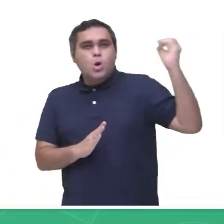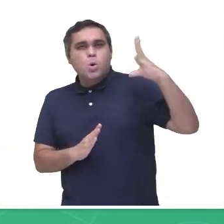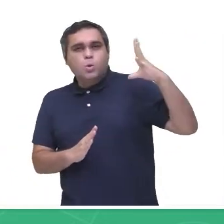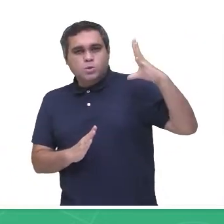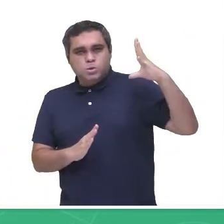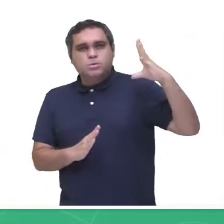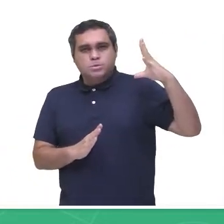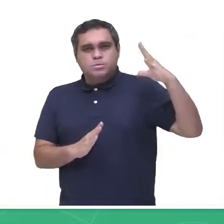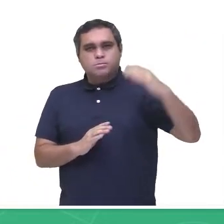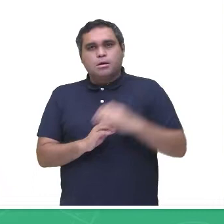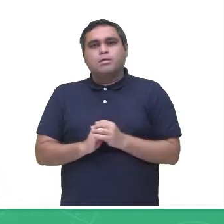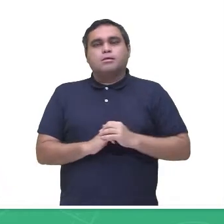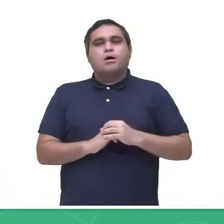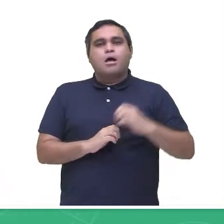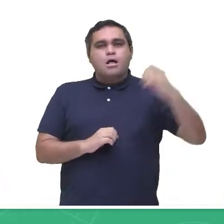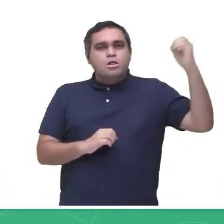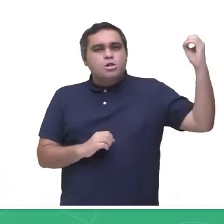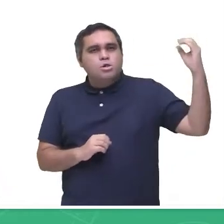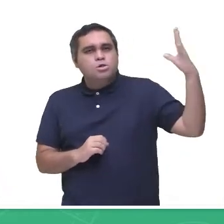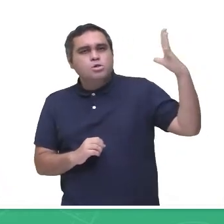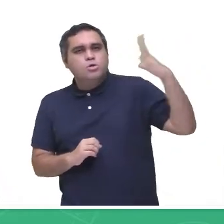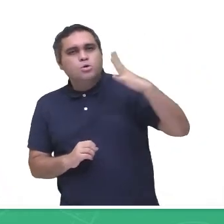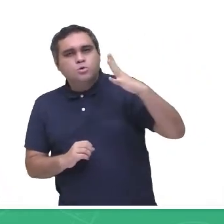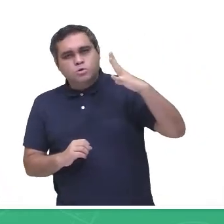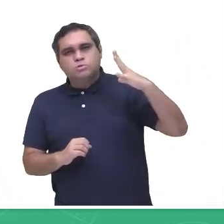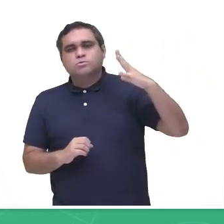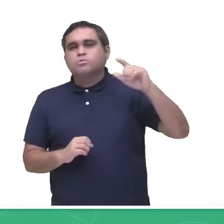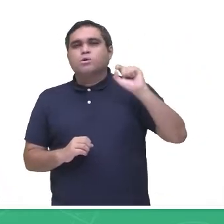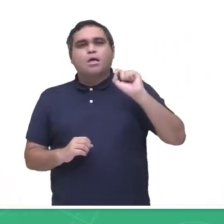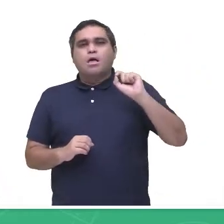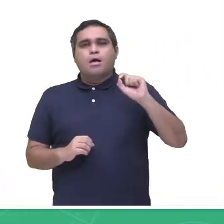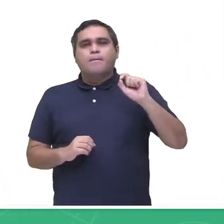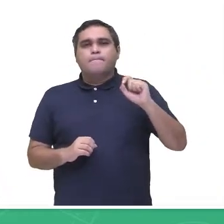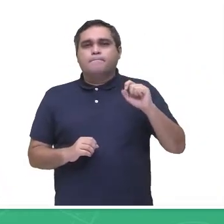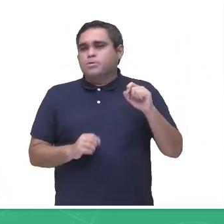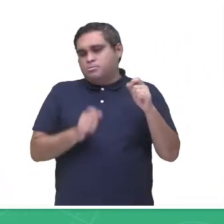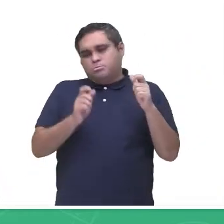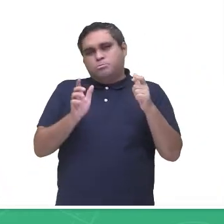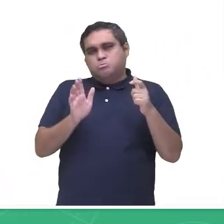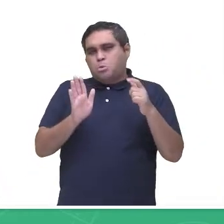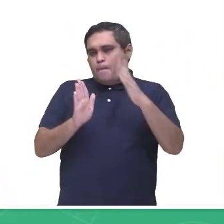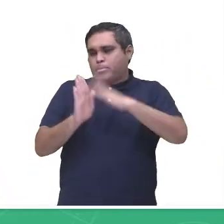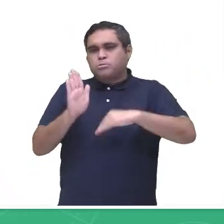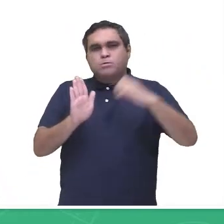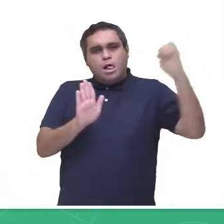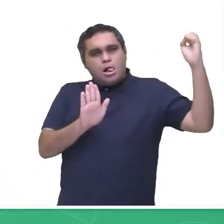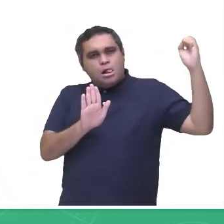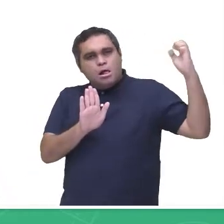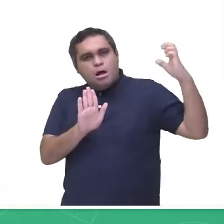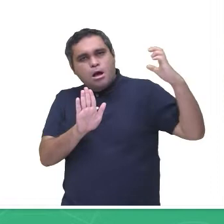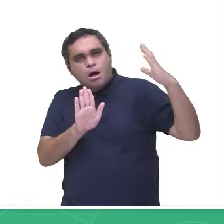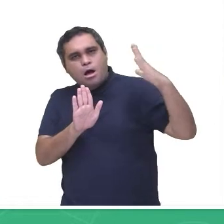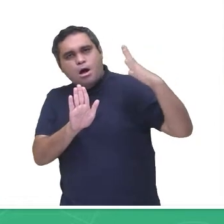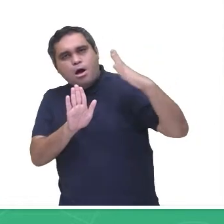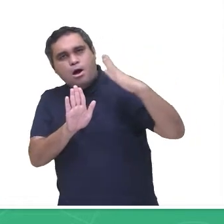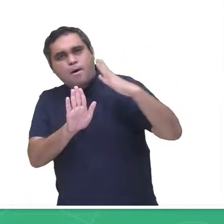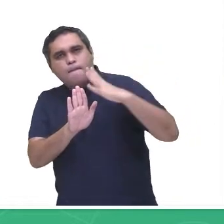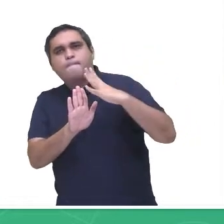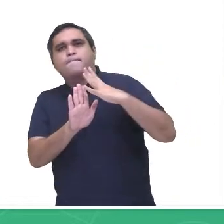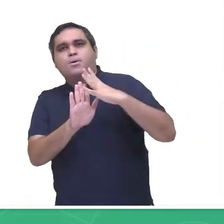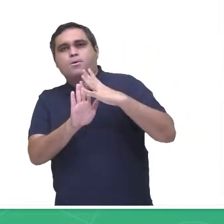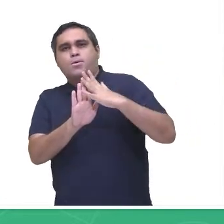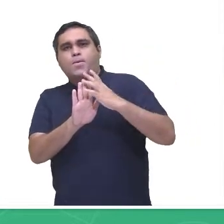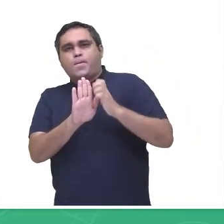luz penetrasse aonde? No personagem, na tela, que uma luz saísse de fora para dentro da